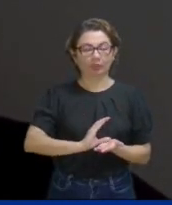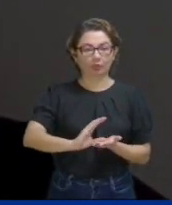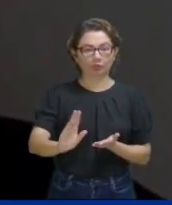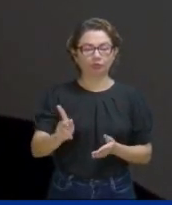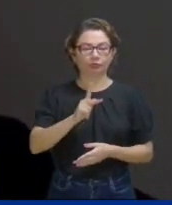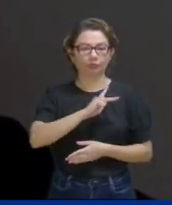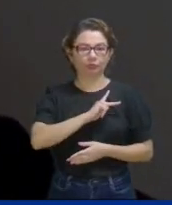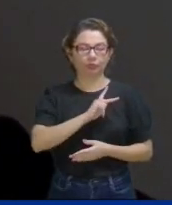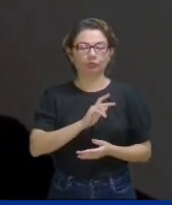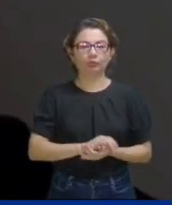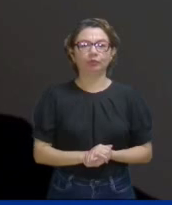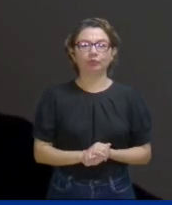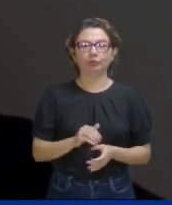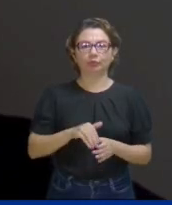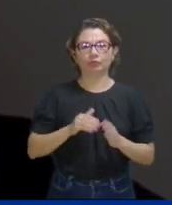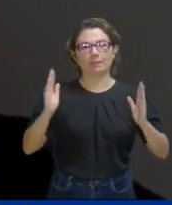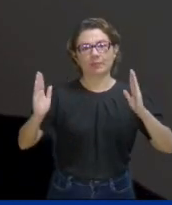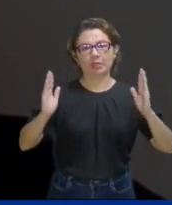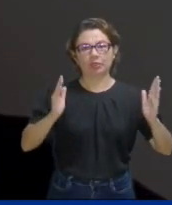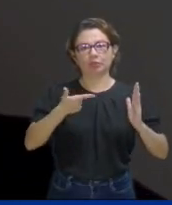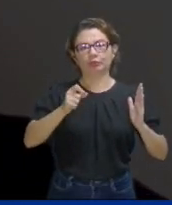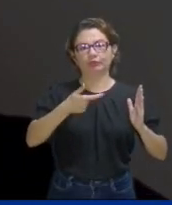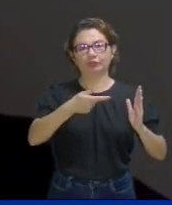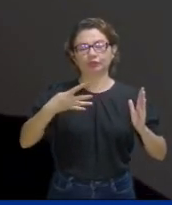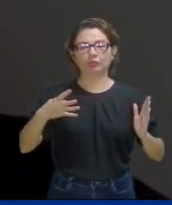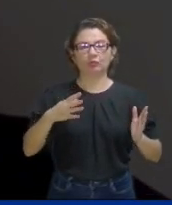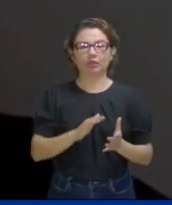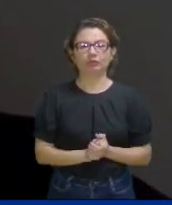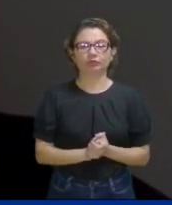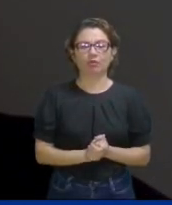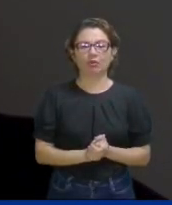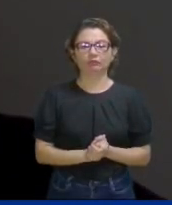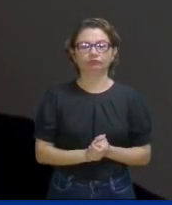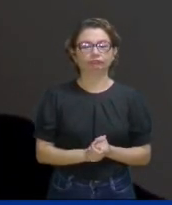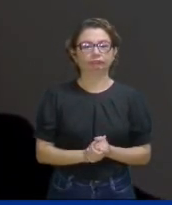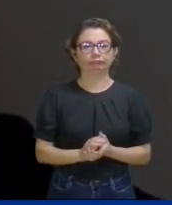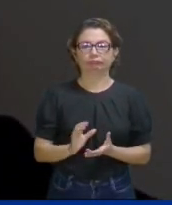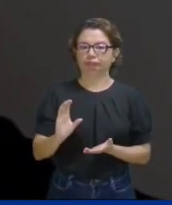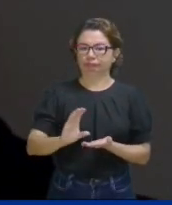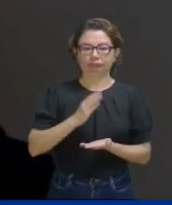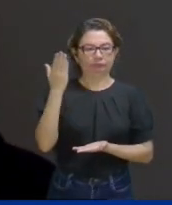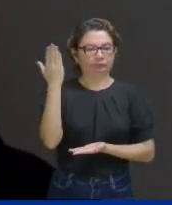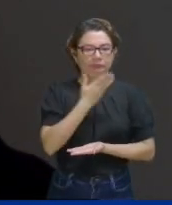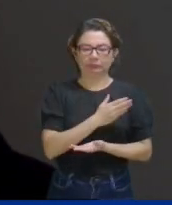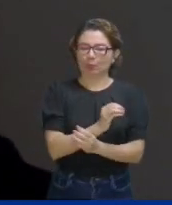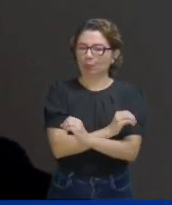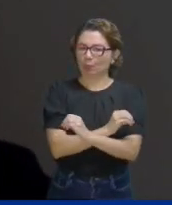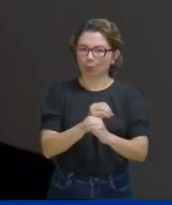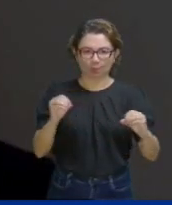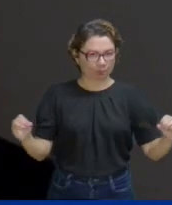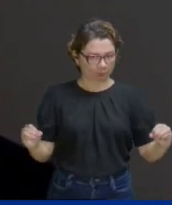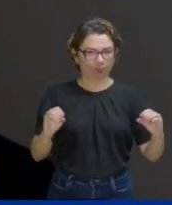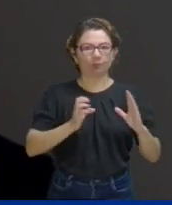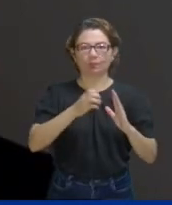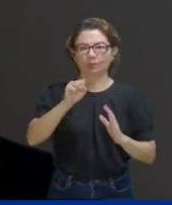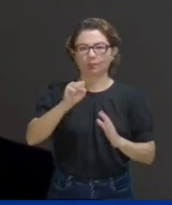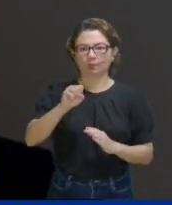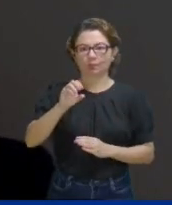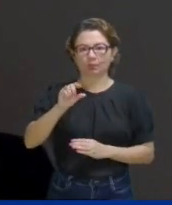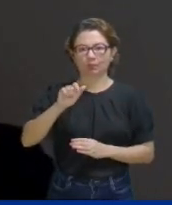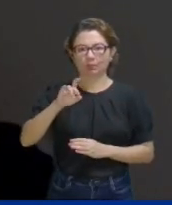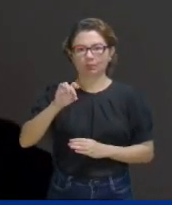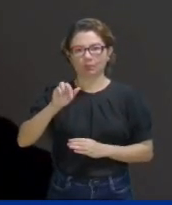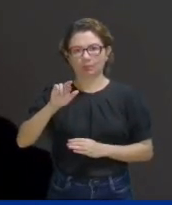de 2024, sugerindo o julgamento das contas como não prestadas. Estado a se manifestar, o Ministério Público